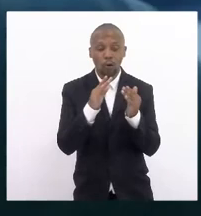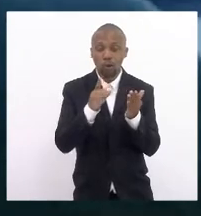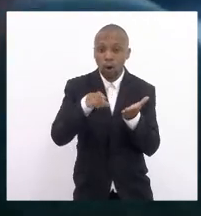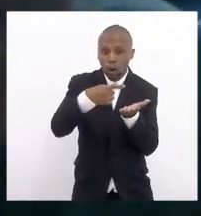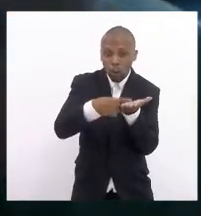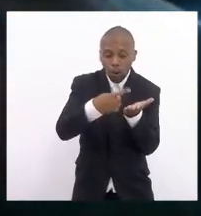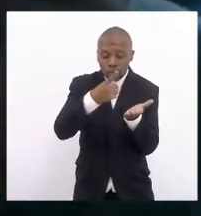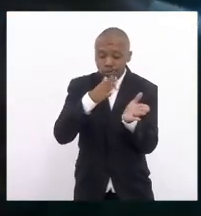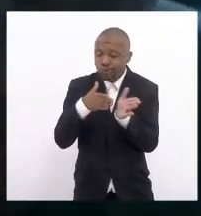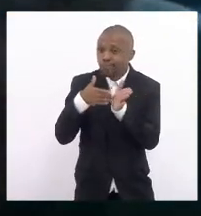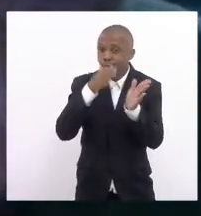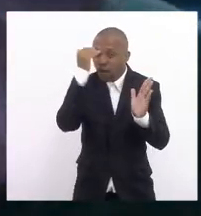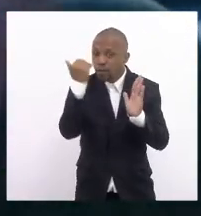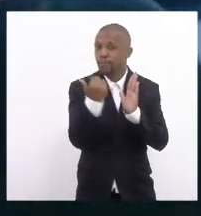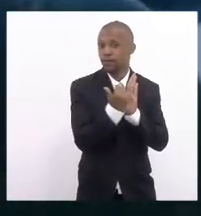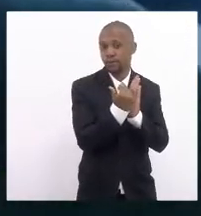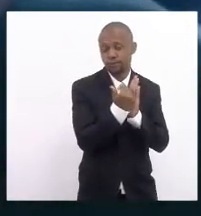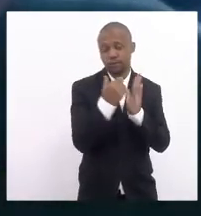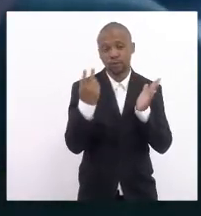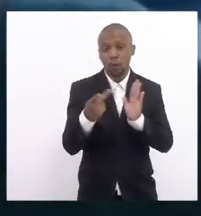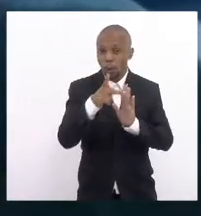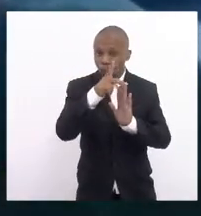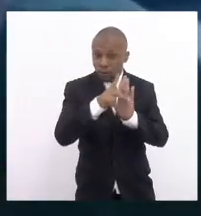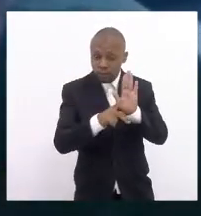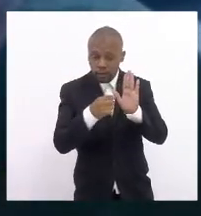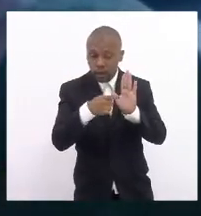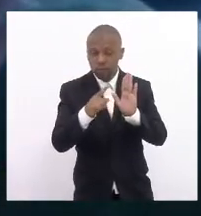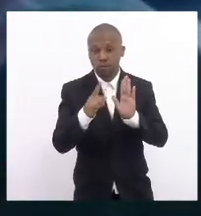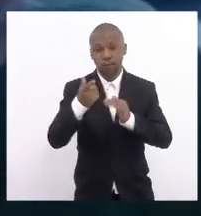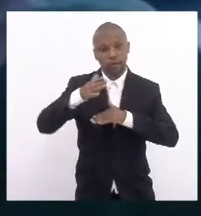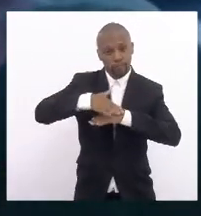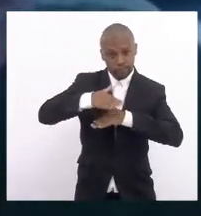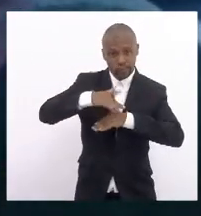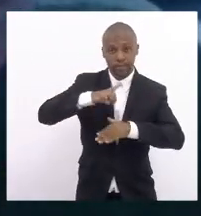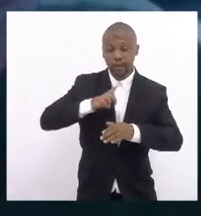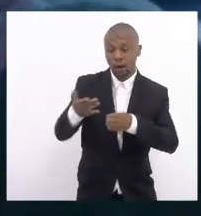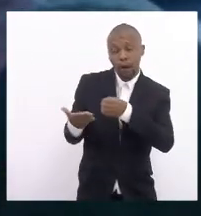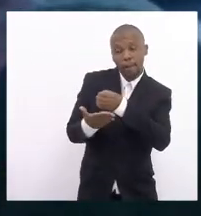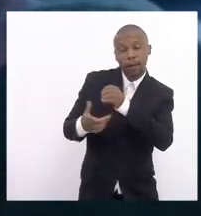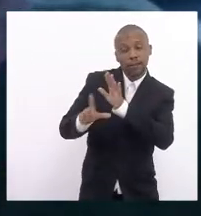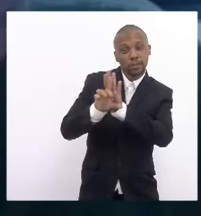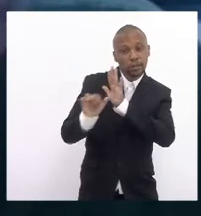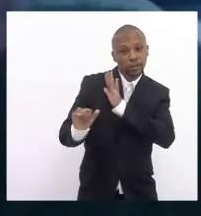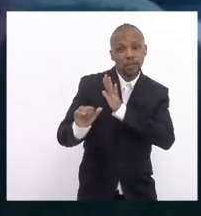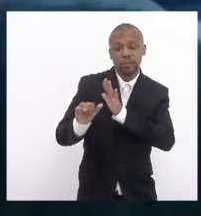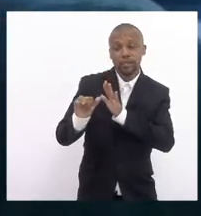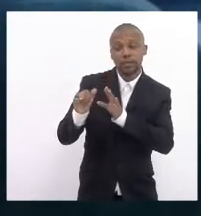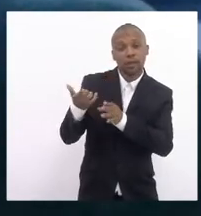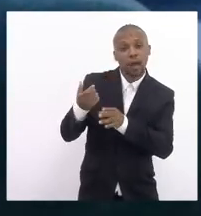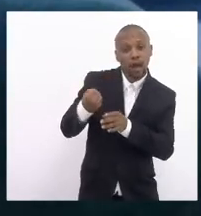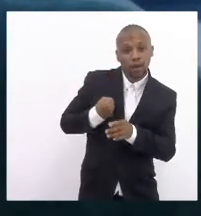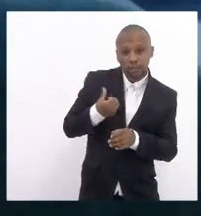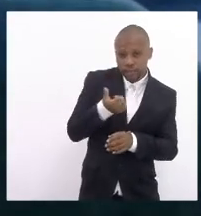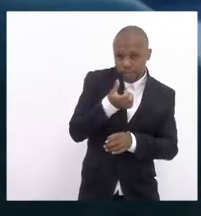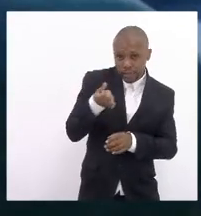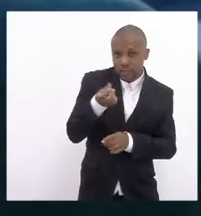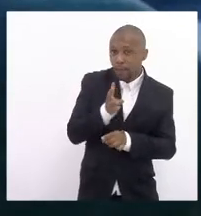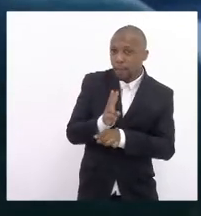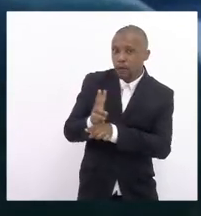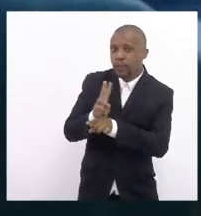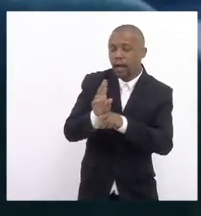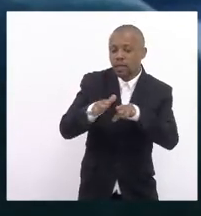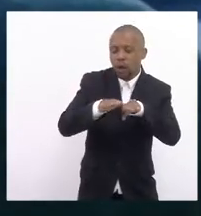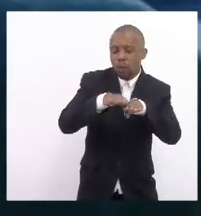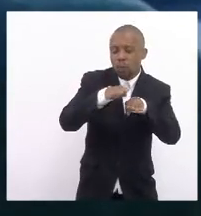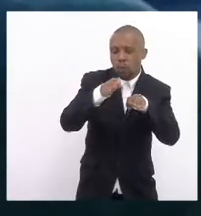dos projetos é de minha autoria e tem uma base legal, que é o 16, que protege as dunas, eu